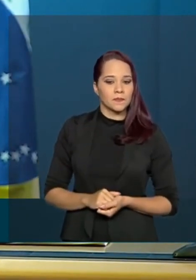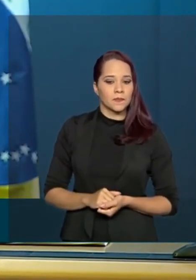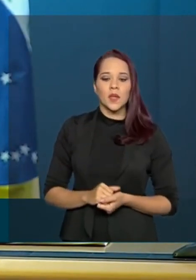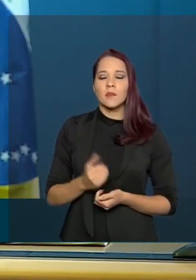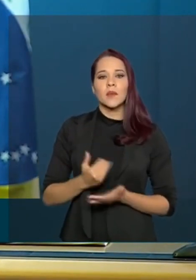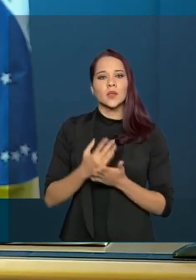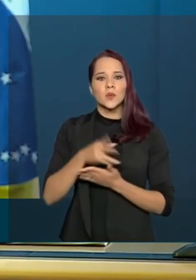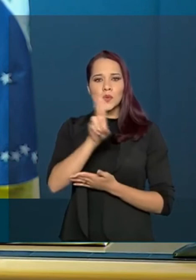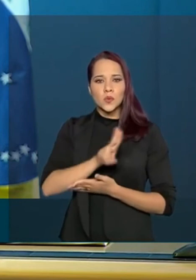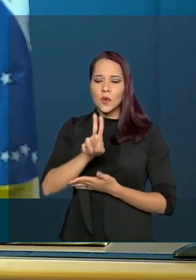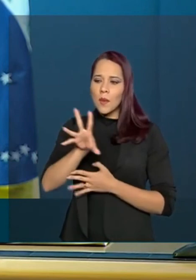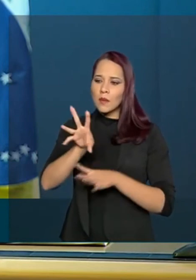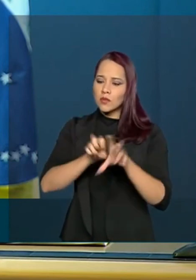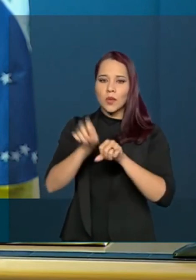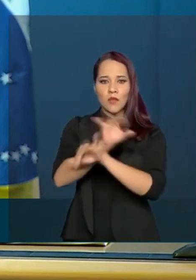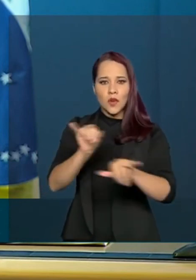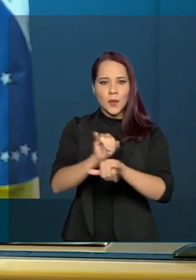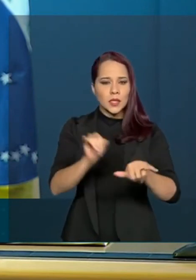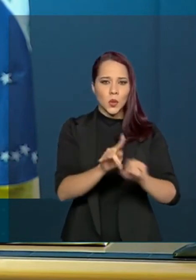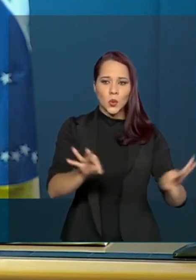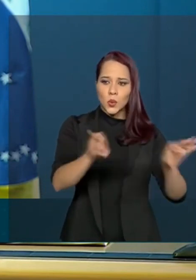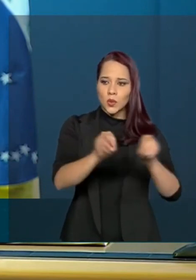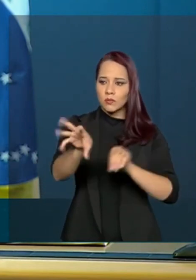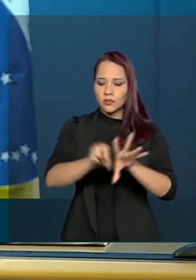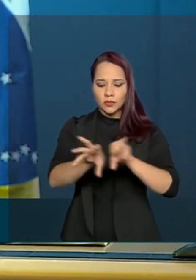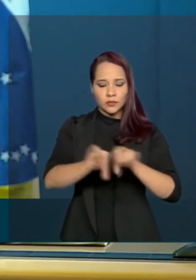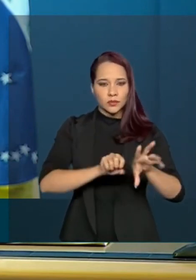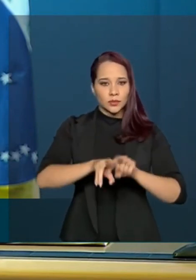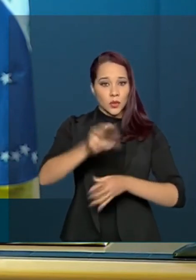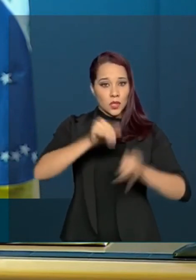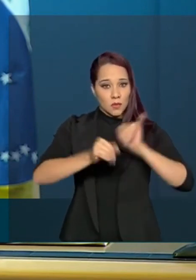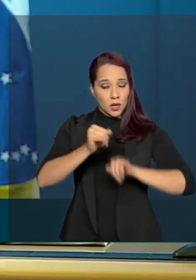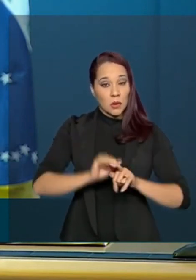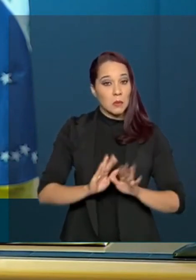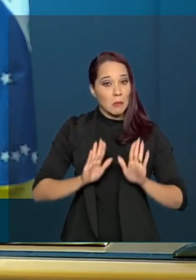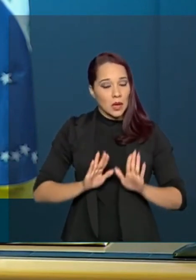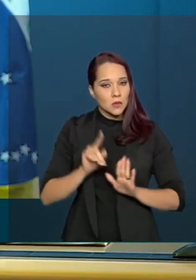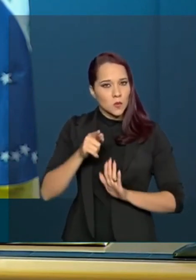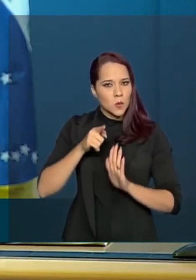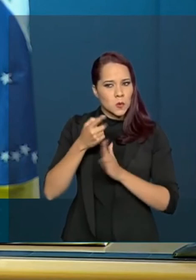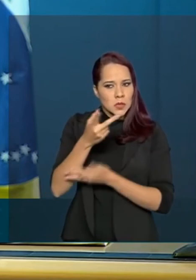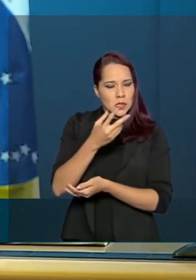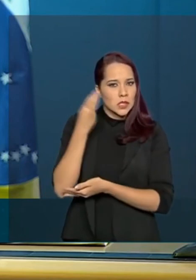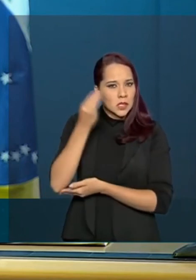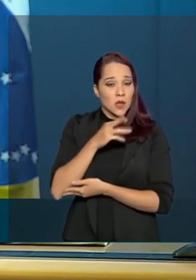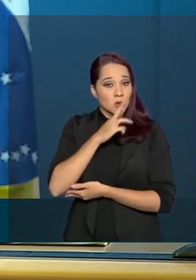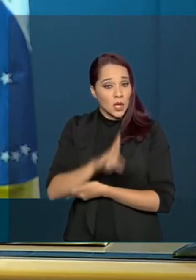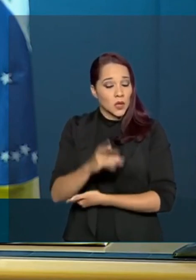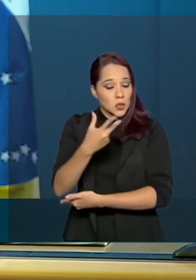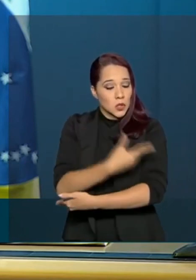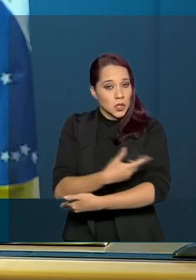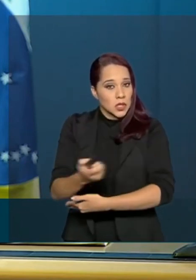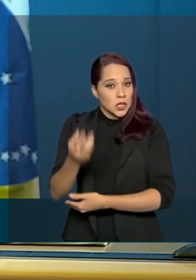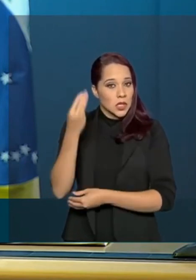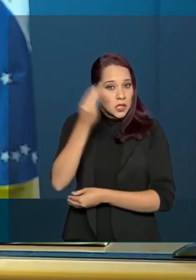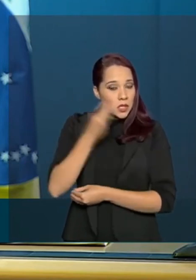a junção de todas as informações relacionadas aos laboratórios. Mas, assim, um resultado de um exame laboratorial